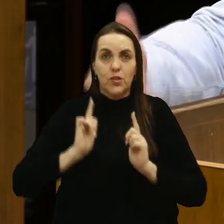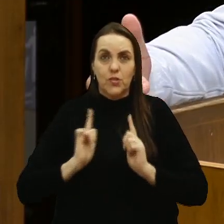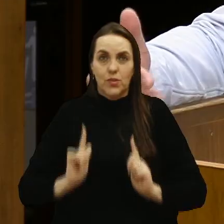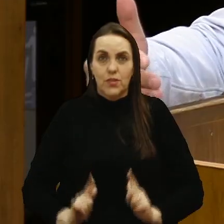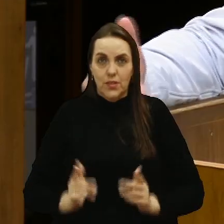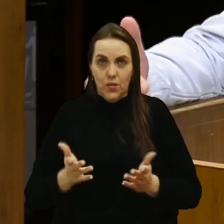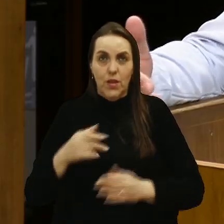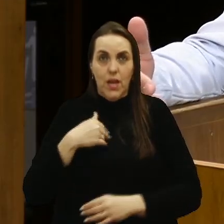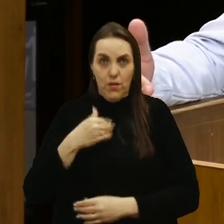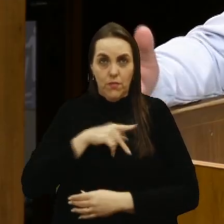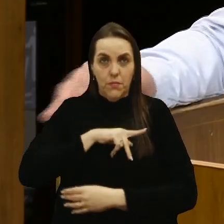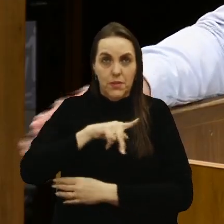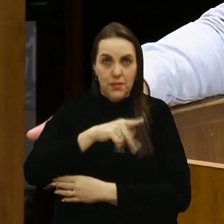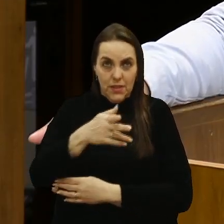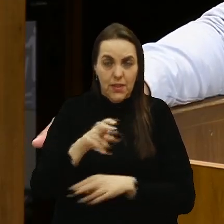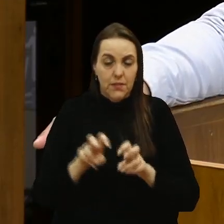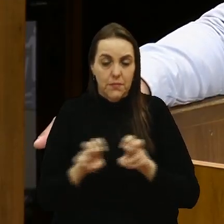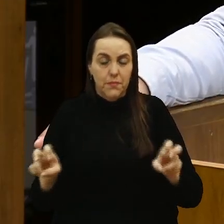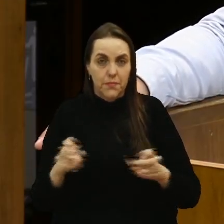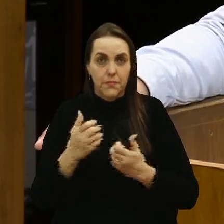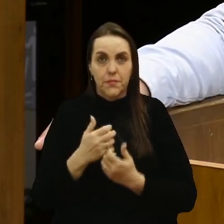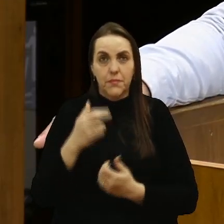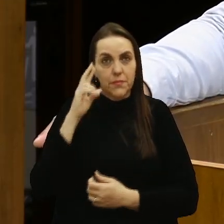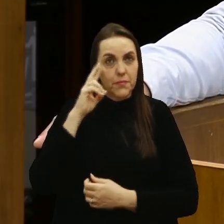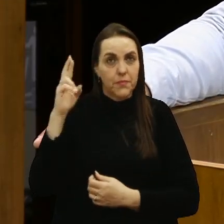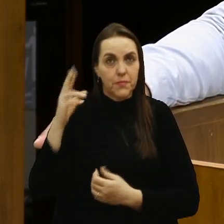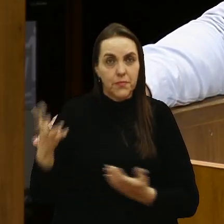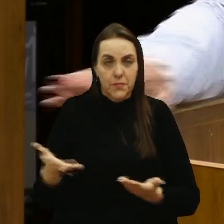frente da presidência e da mesa diretora esse ano,